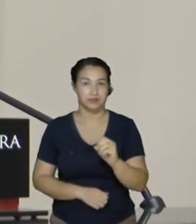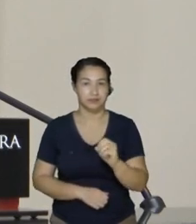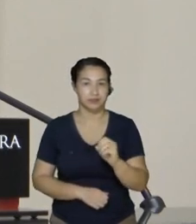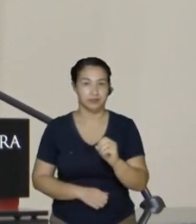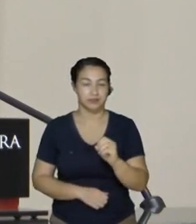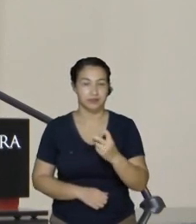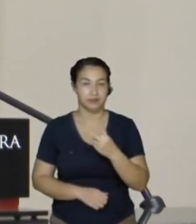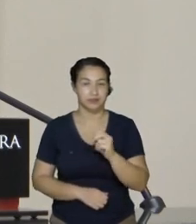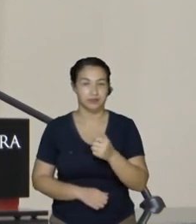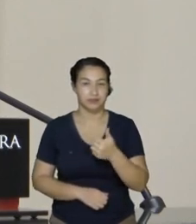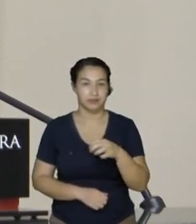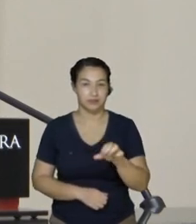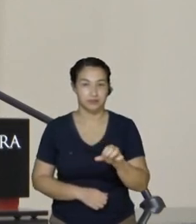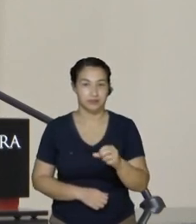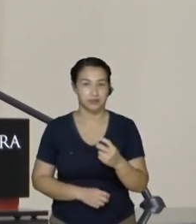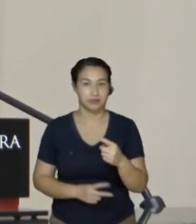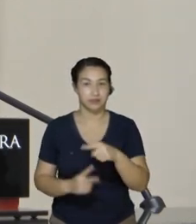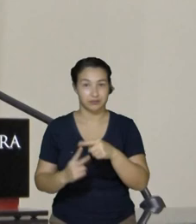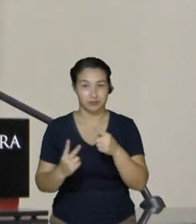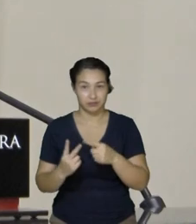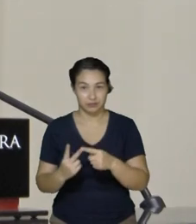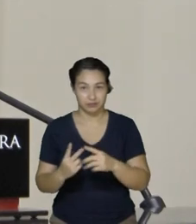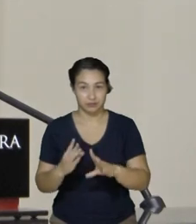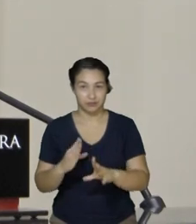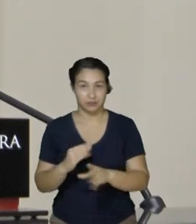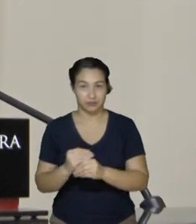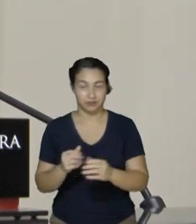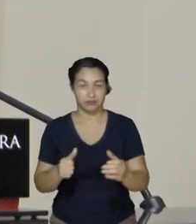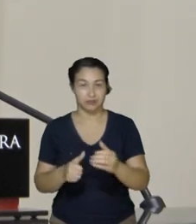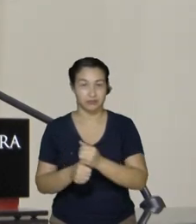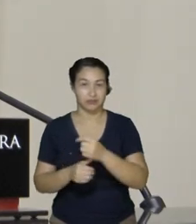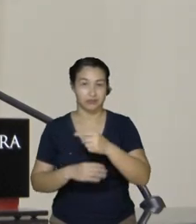420/2019, ambas com emenda substitutiva global,